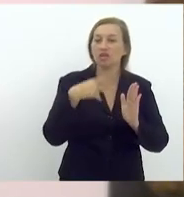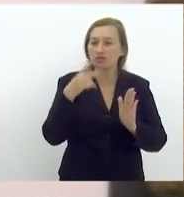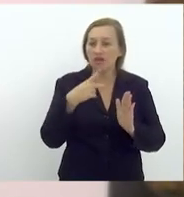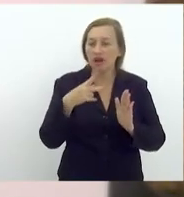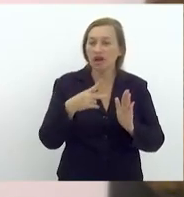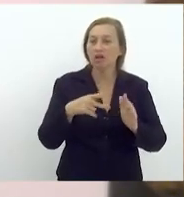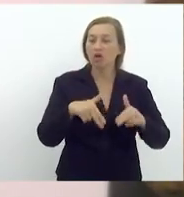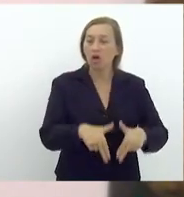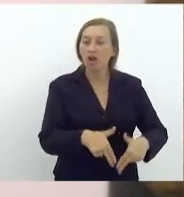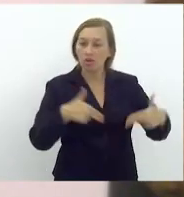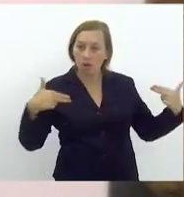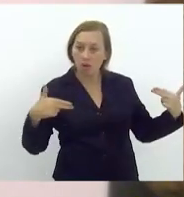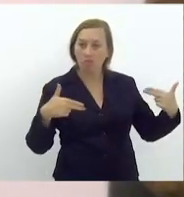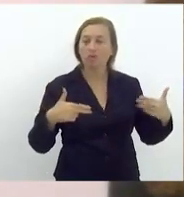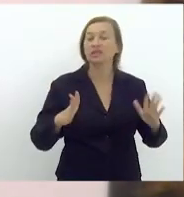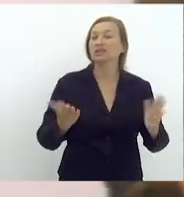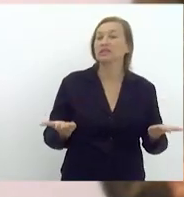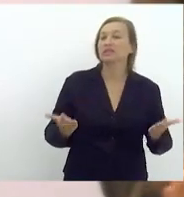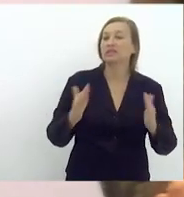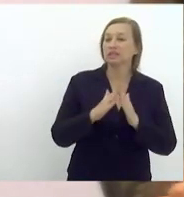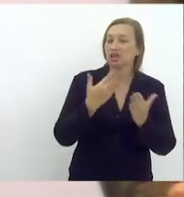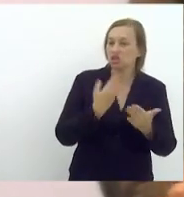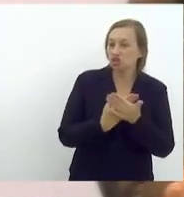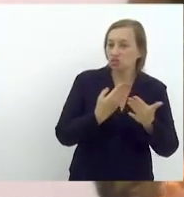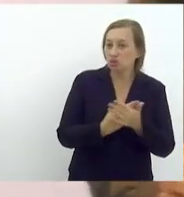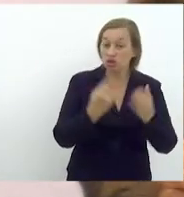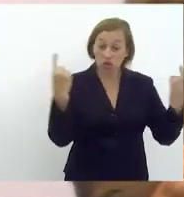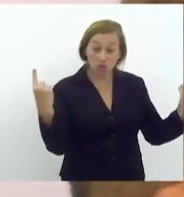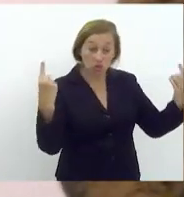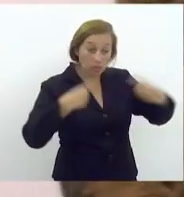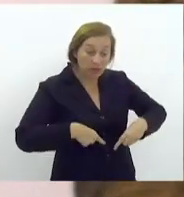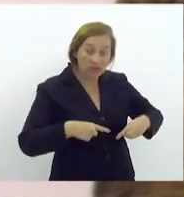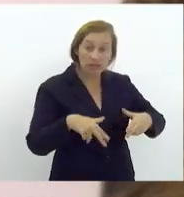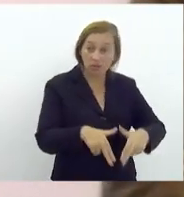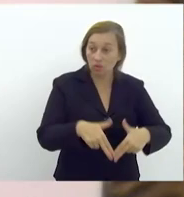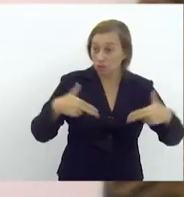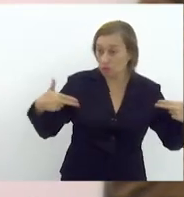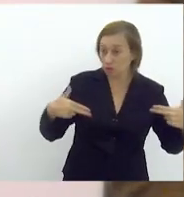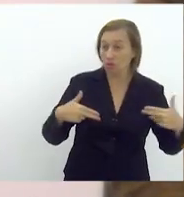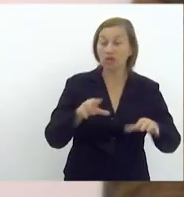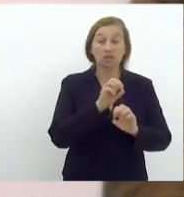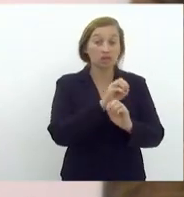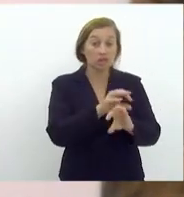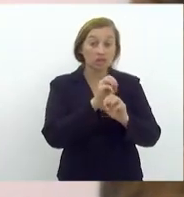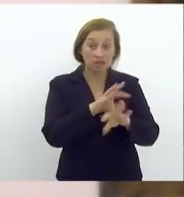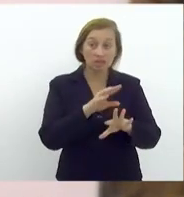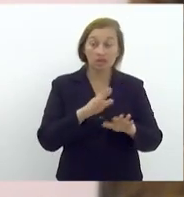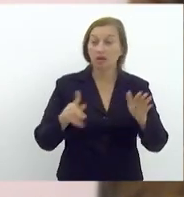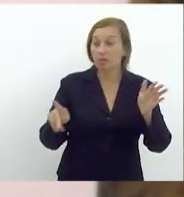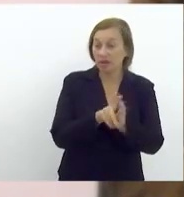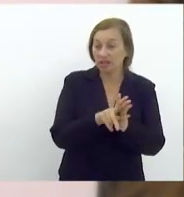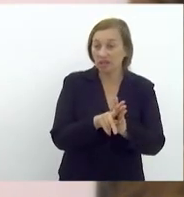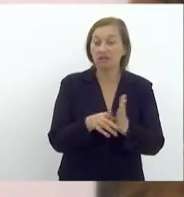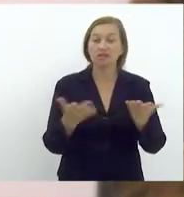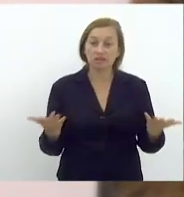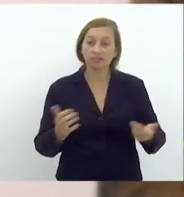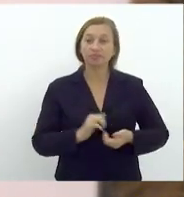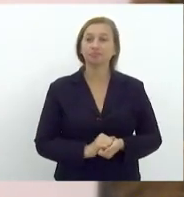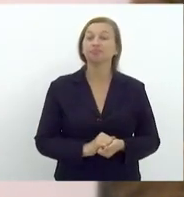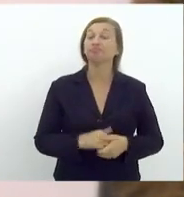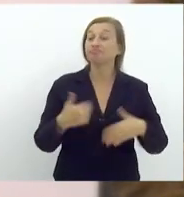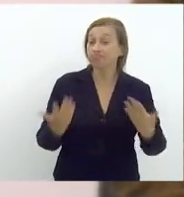hop na escola e da Batalha Estadual de da rede estadual de ensino é parte dessa proposição